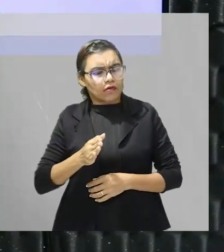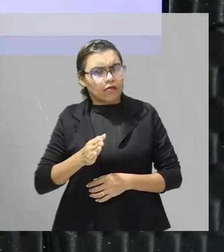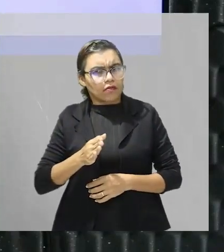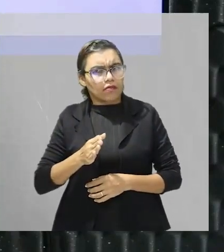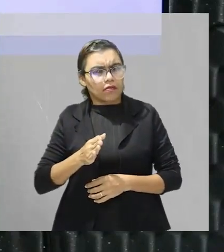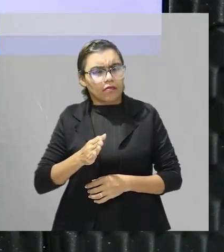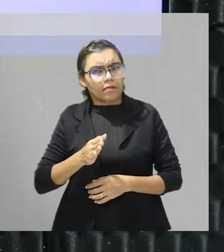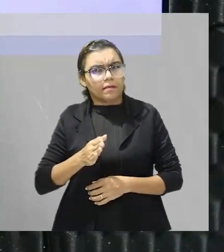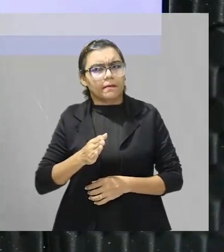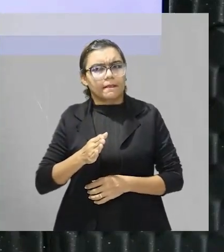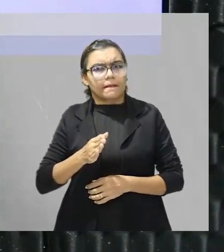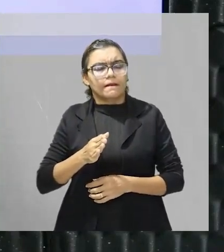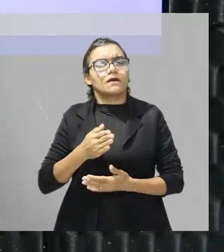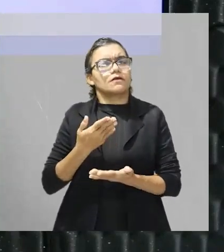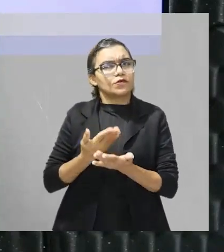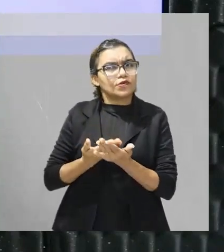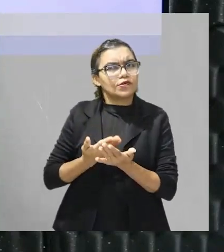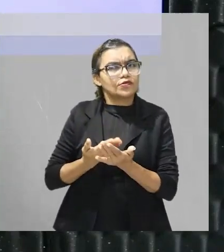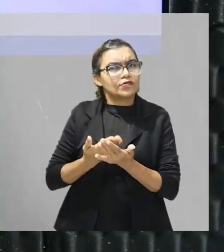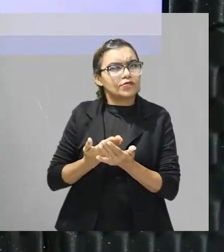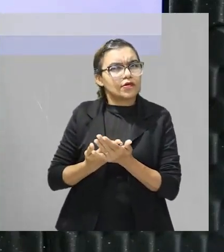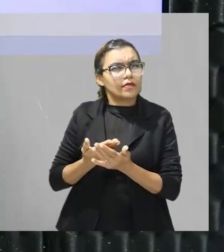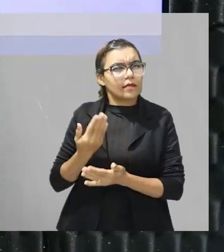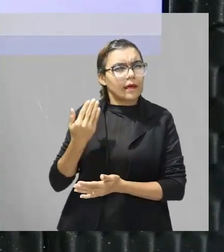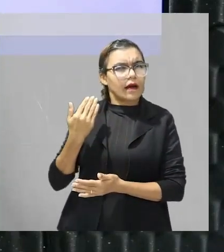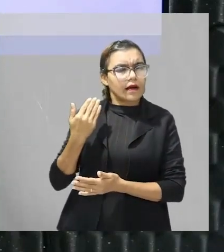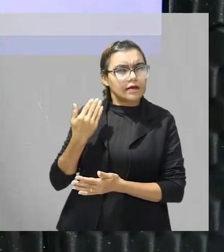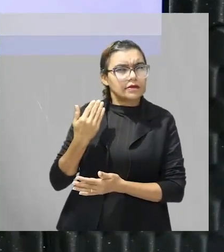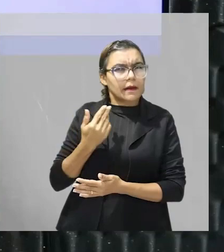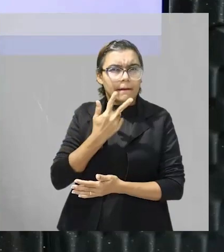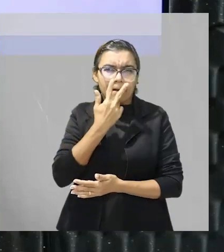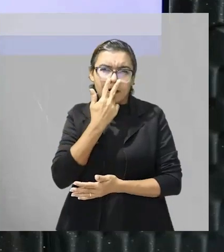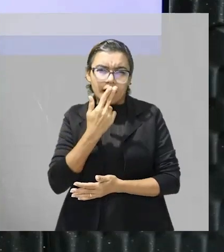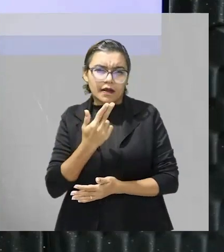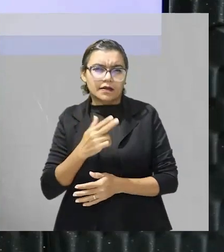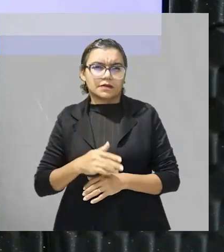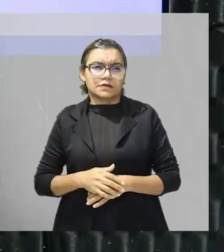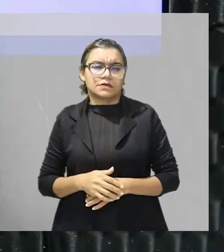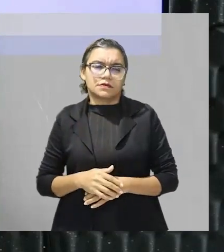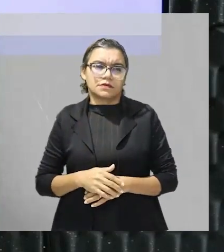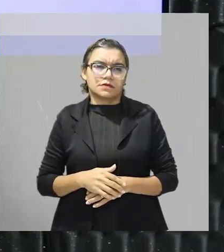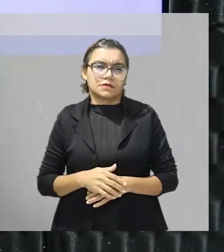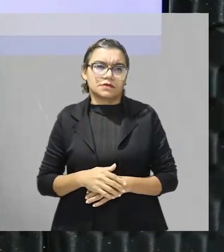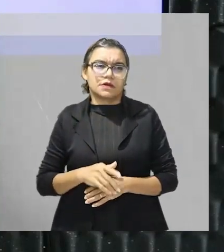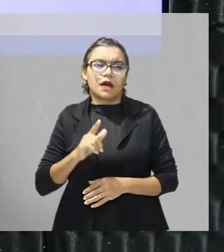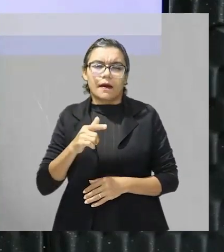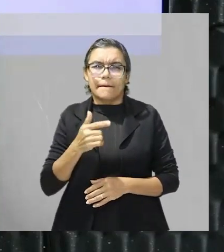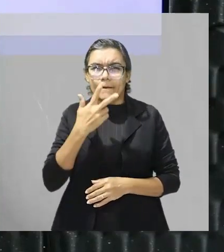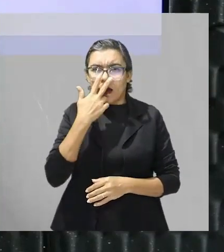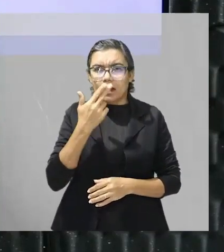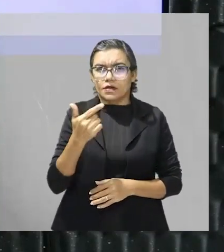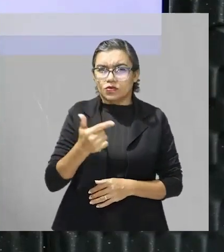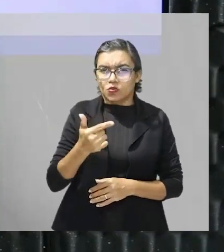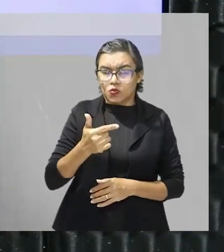sim trabalhamos uma questão parecida né acredito que foi a questão número 2 é o modelo atômico de boa Ok